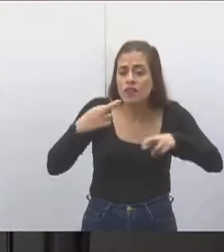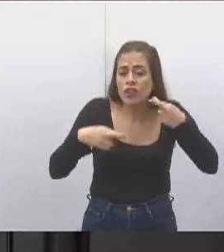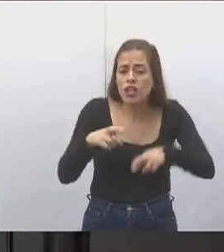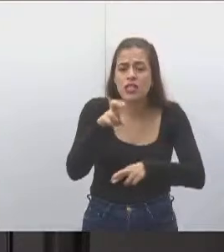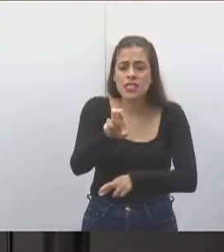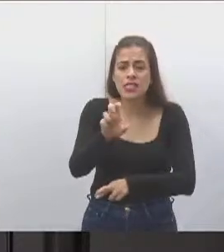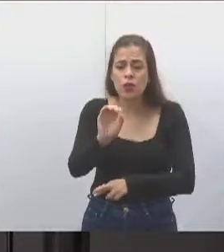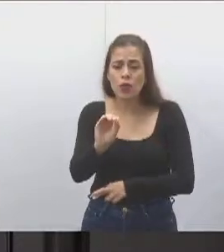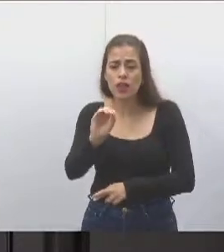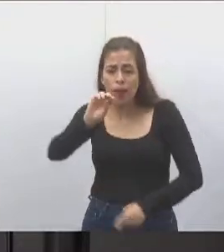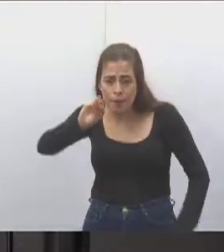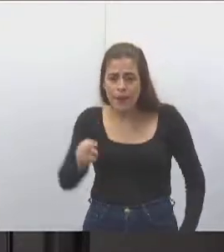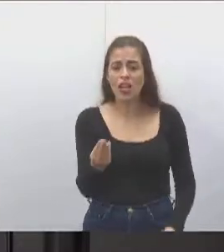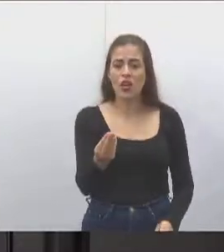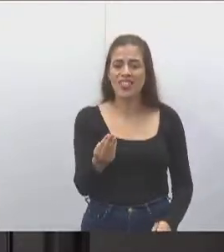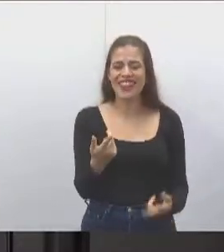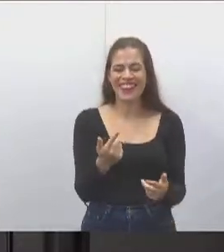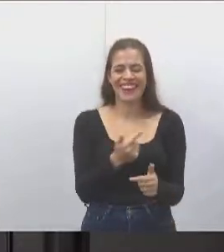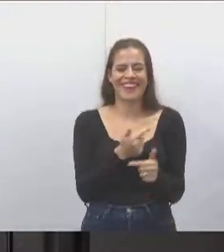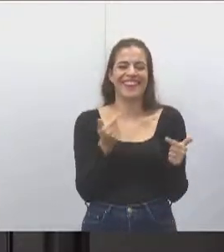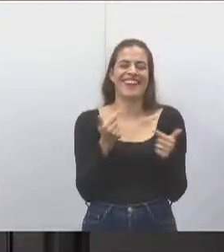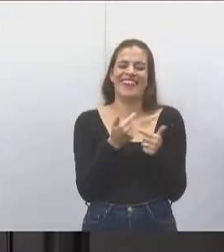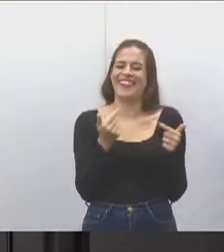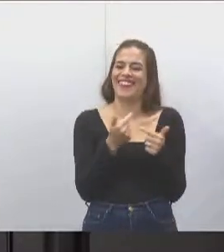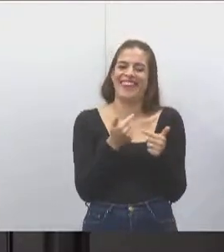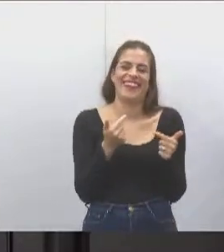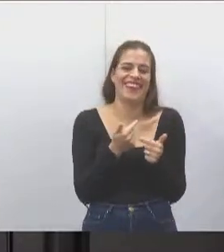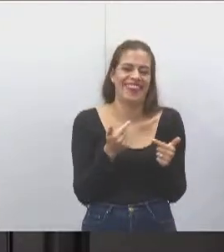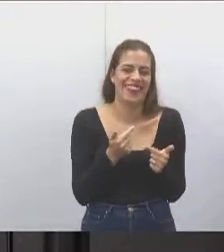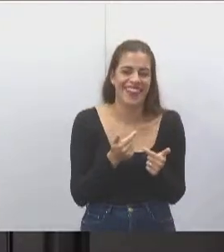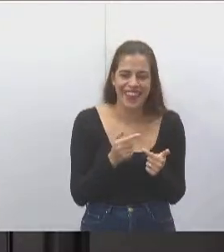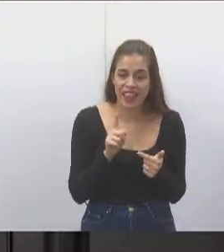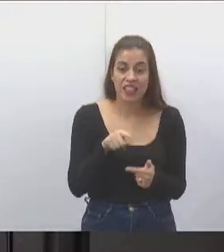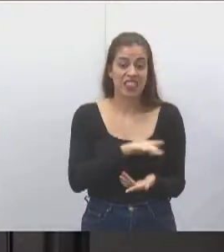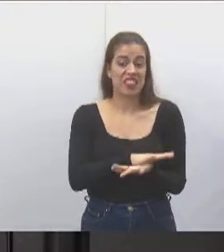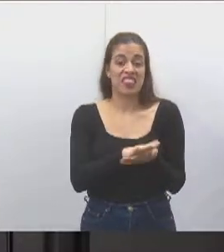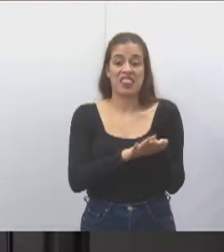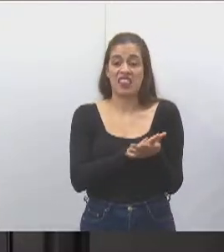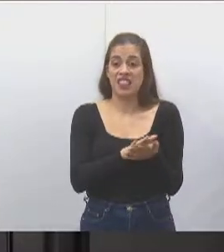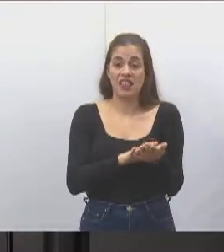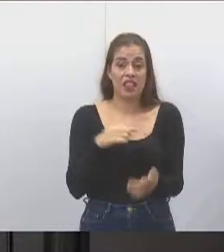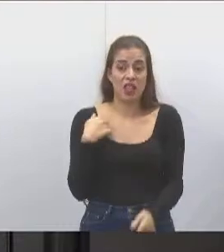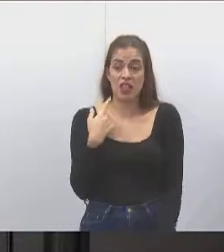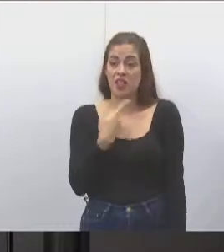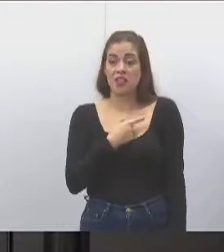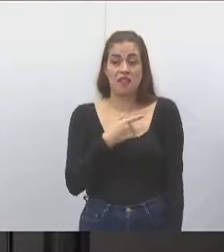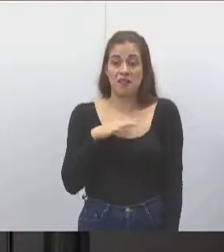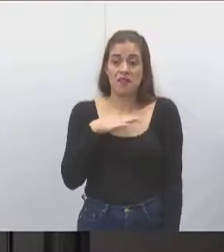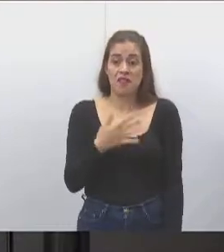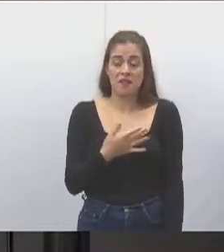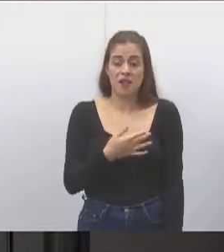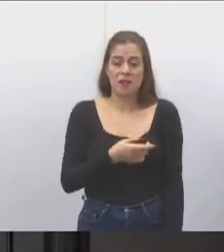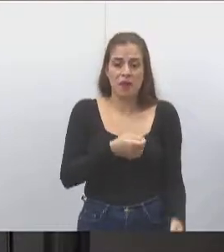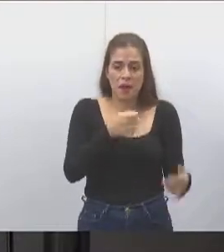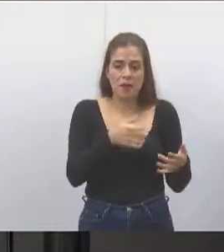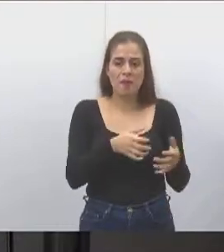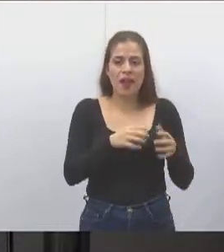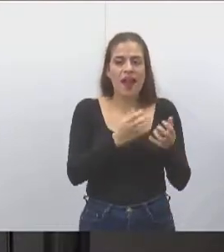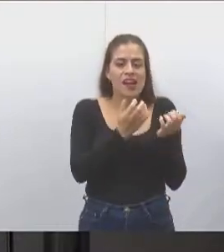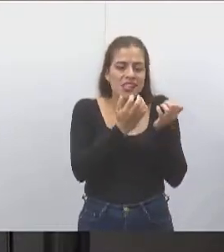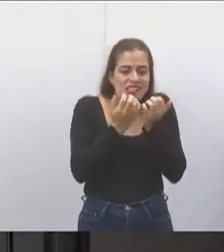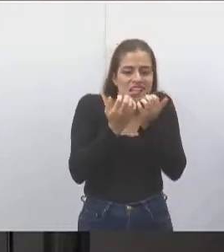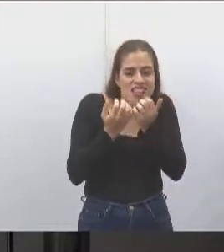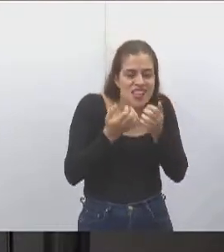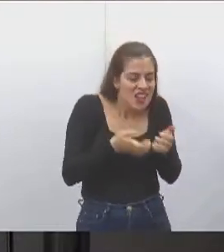e riram da nossa cara. 50 milhões não é nada. A gente não vai colocar milho no carrinho igual falaram